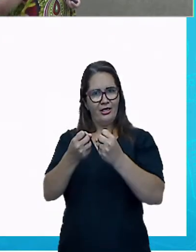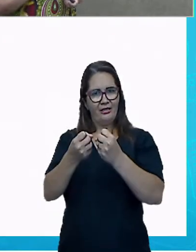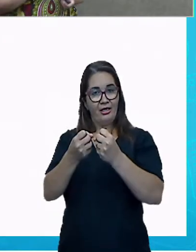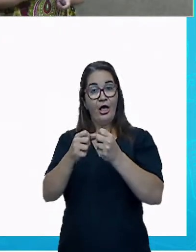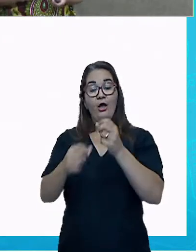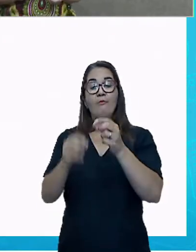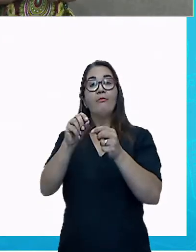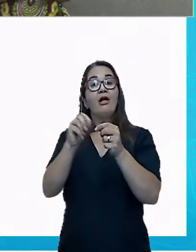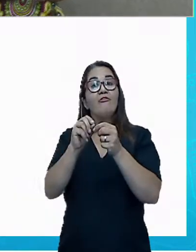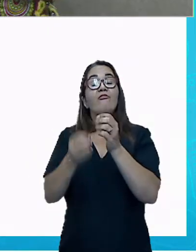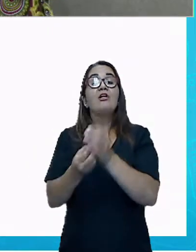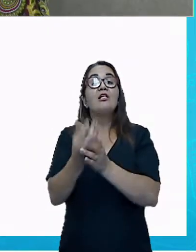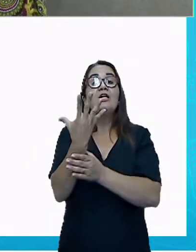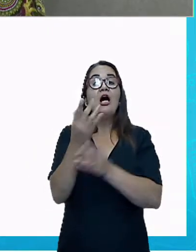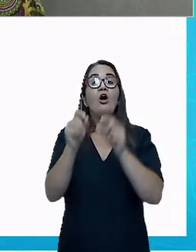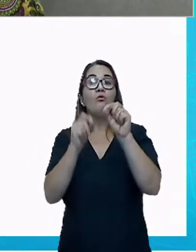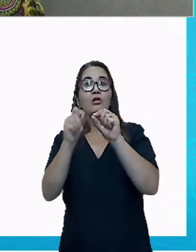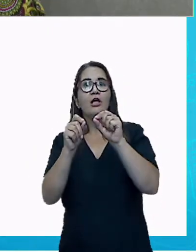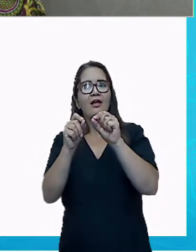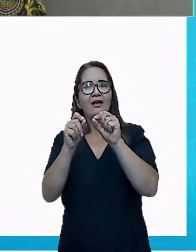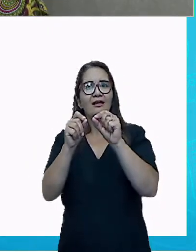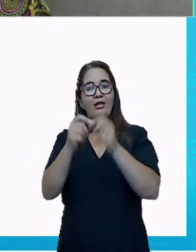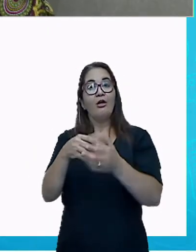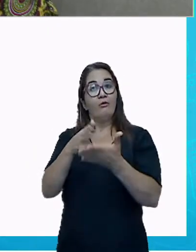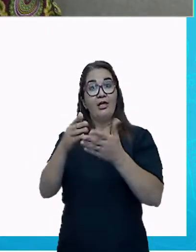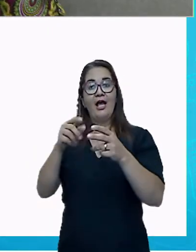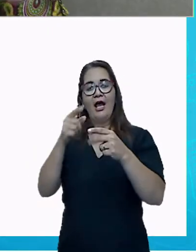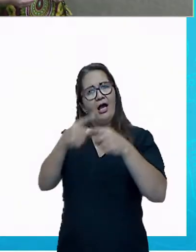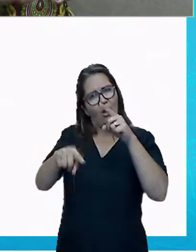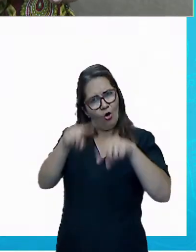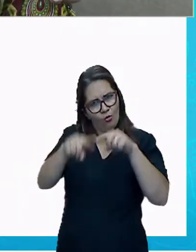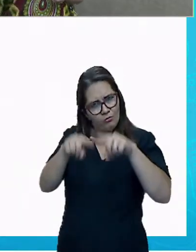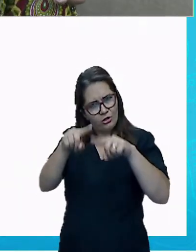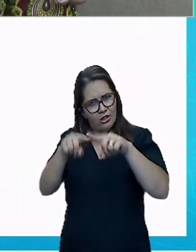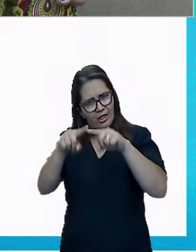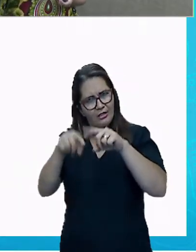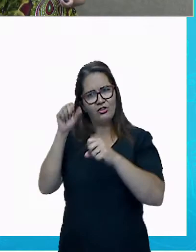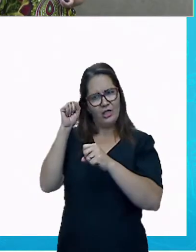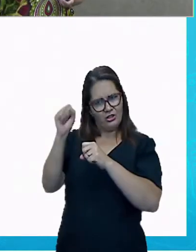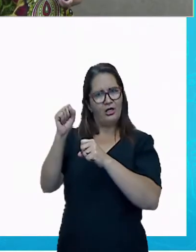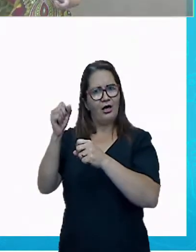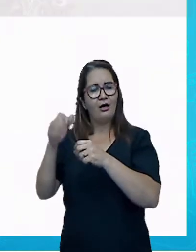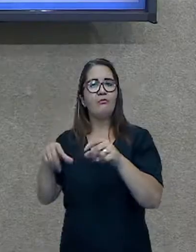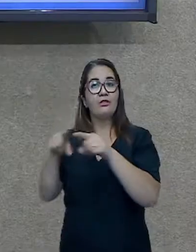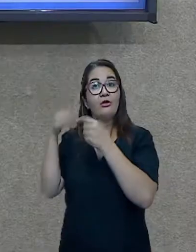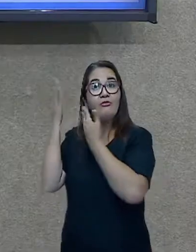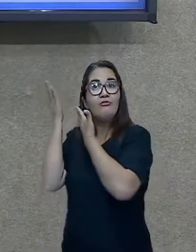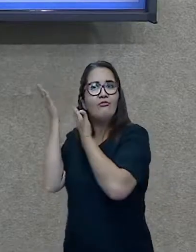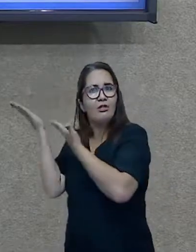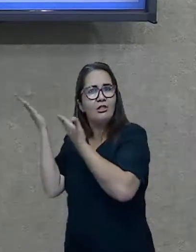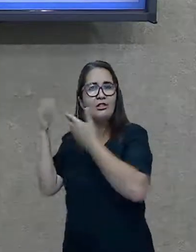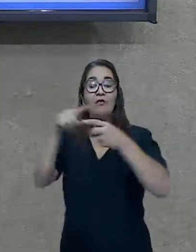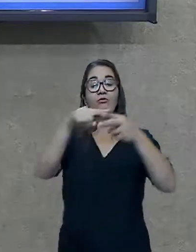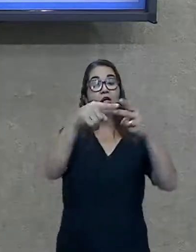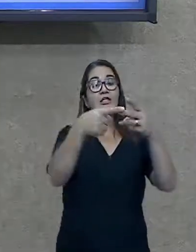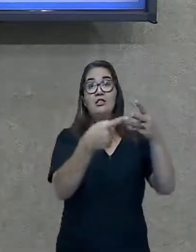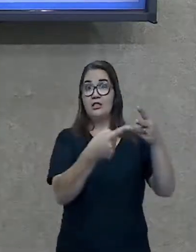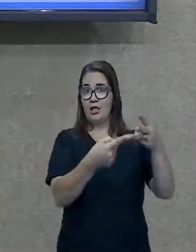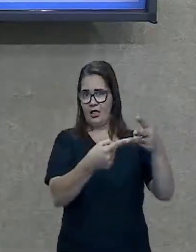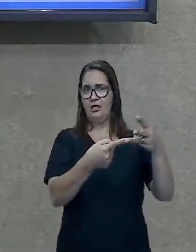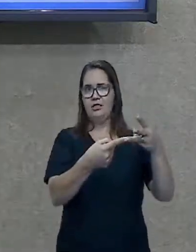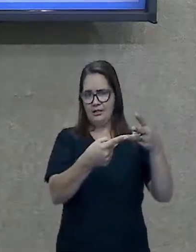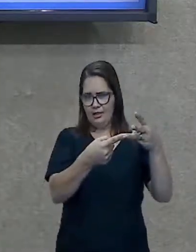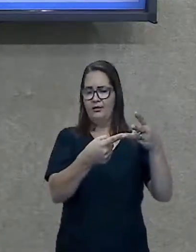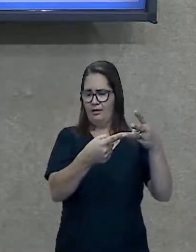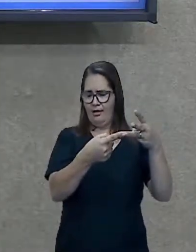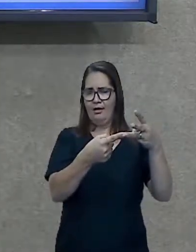importância dessas três formas de artesanato, essas três matérias-primas.